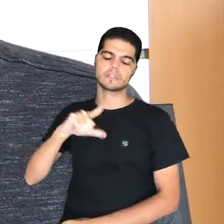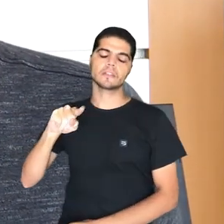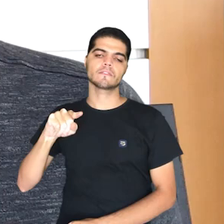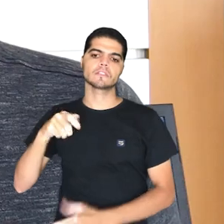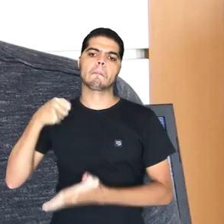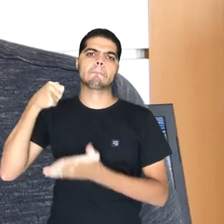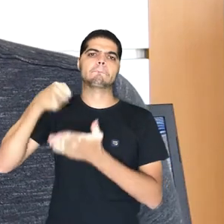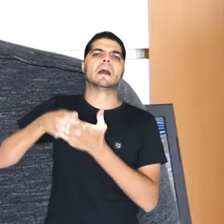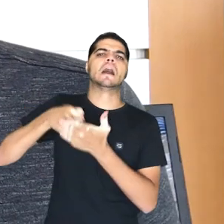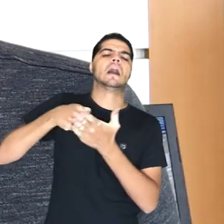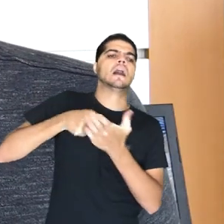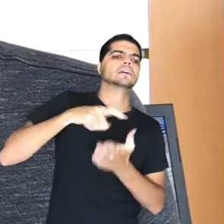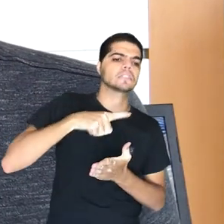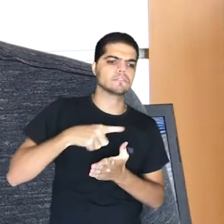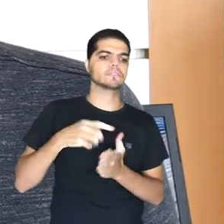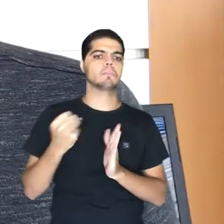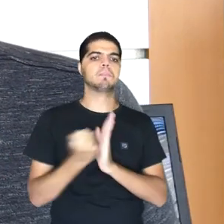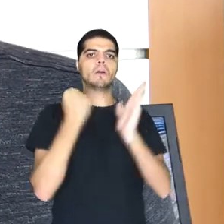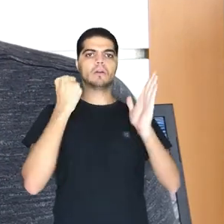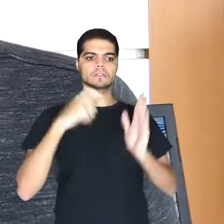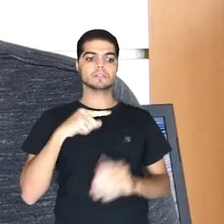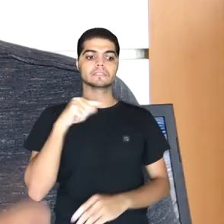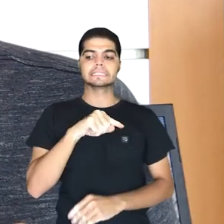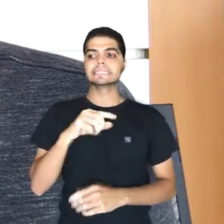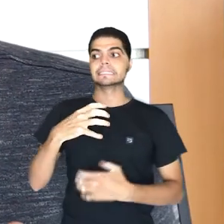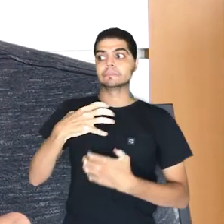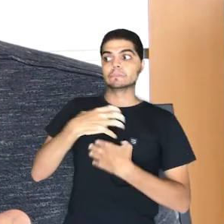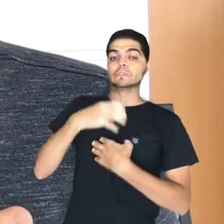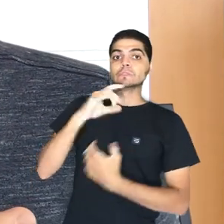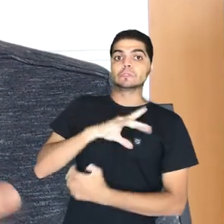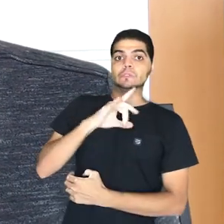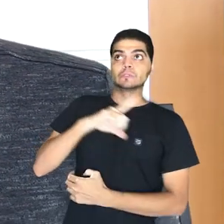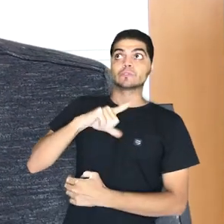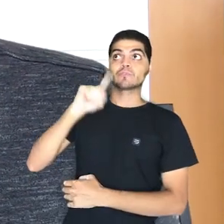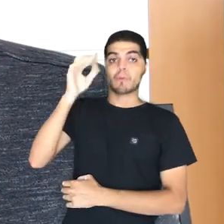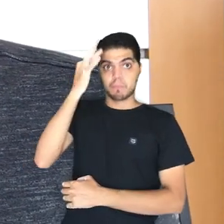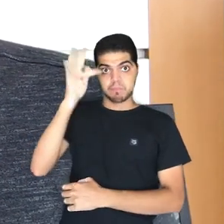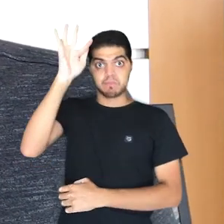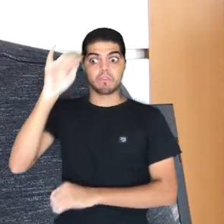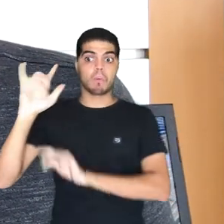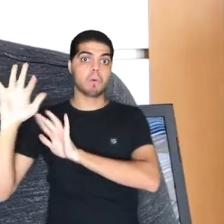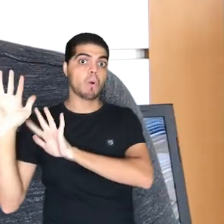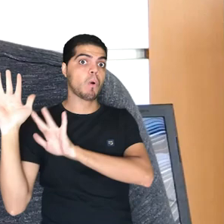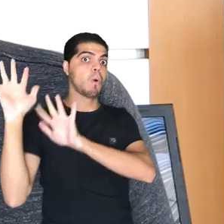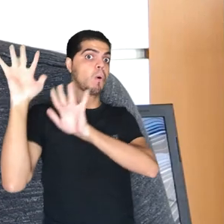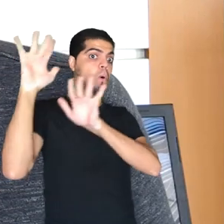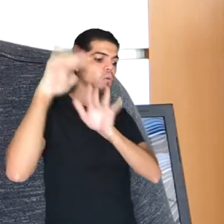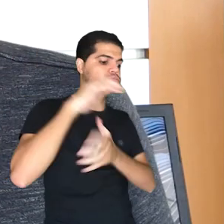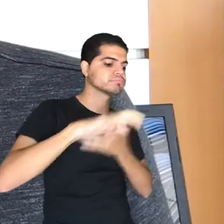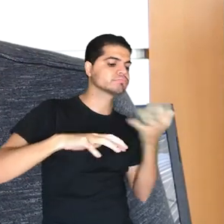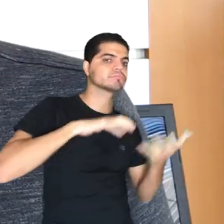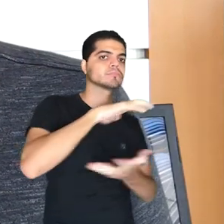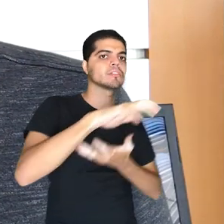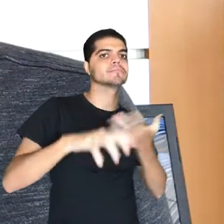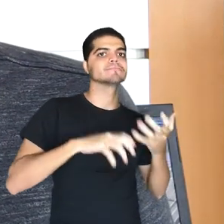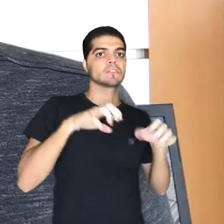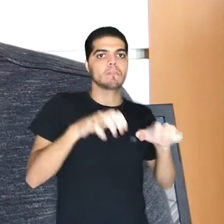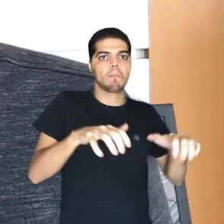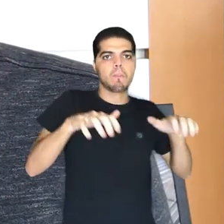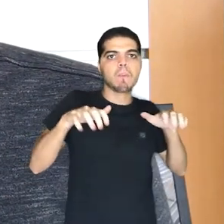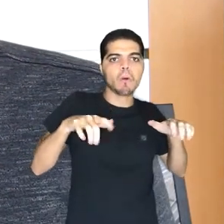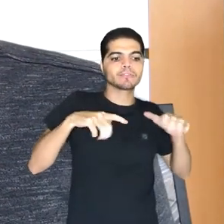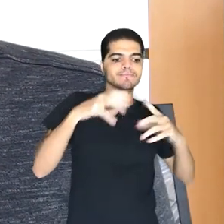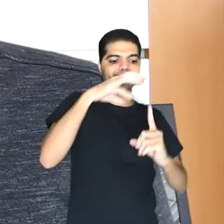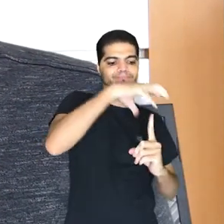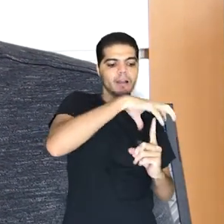pelo absolutismo. Então ela tinha muito medo da onda revolucionária francesa chegar ao Brasil e destronar a ela e destronar o